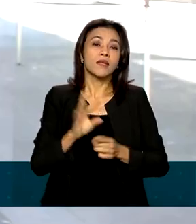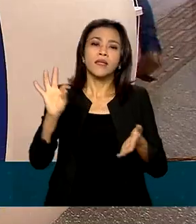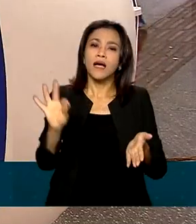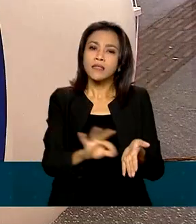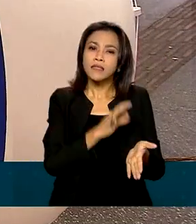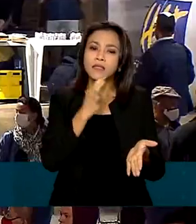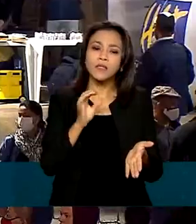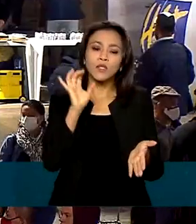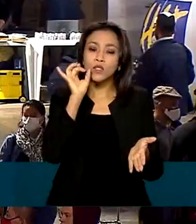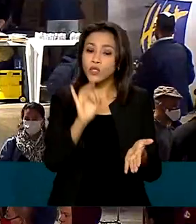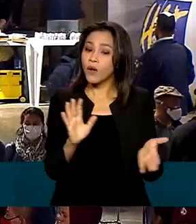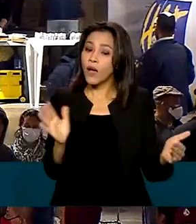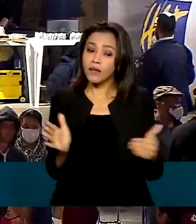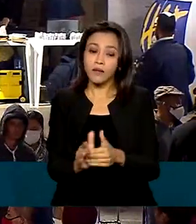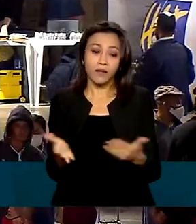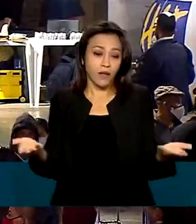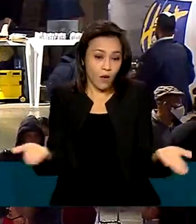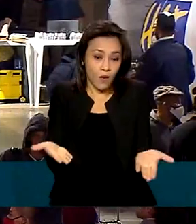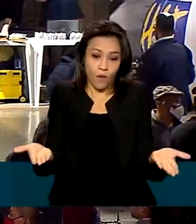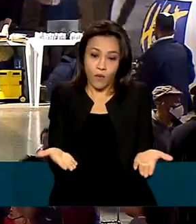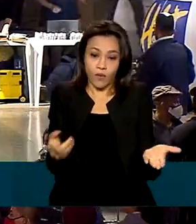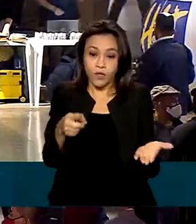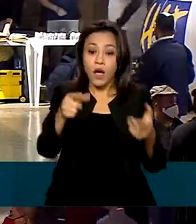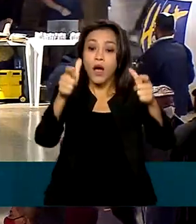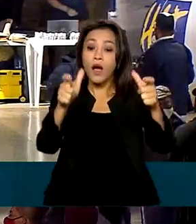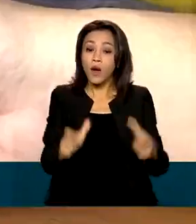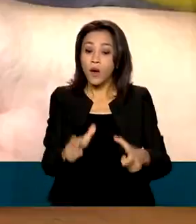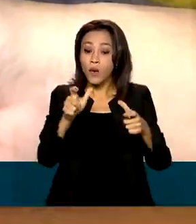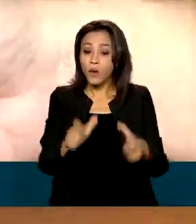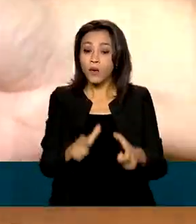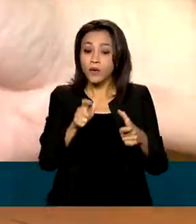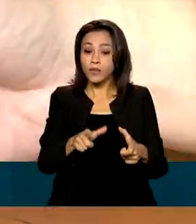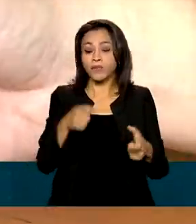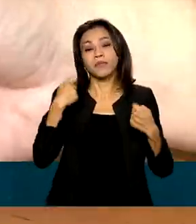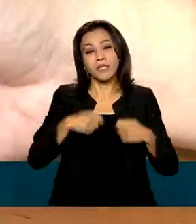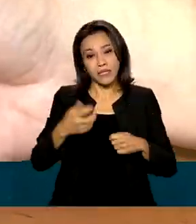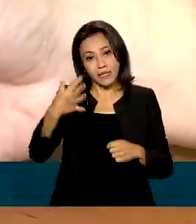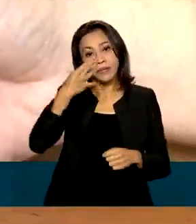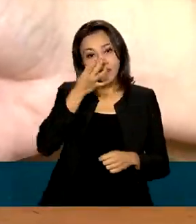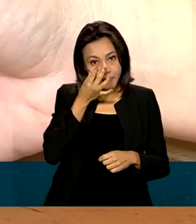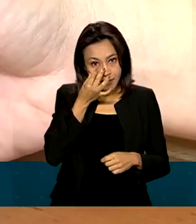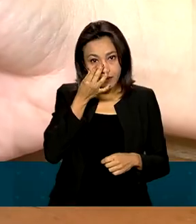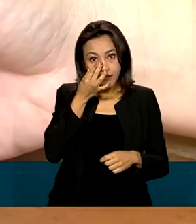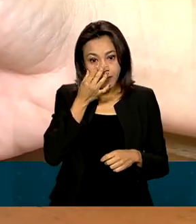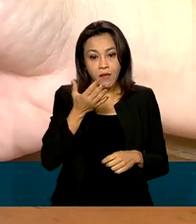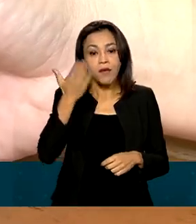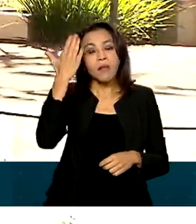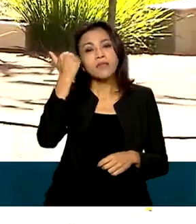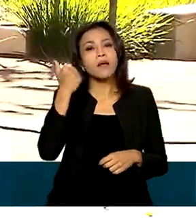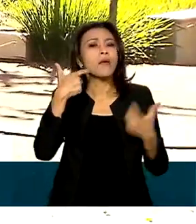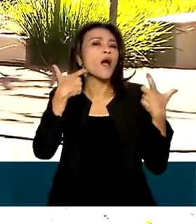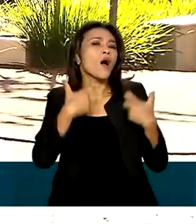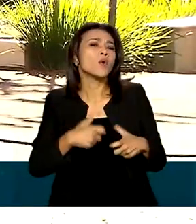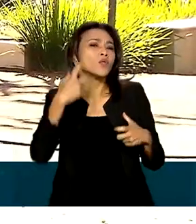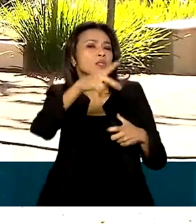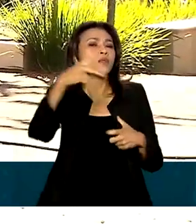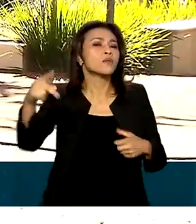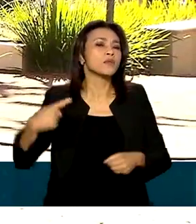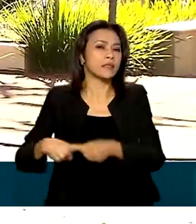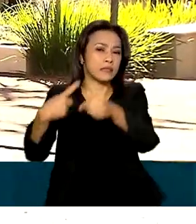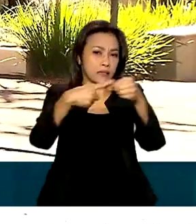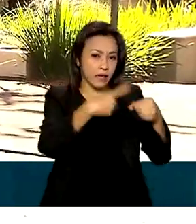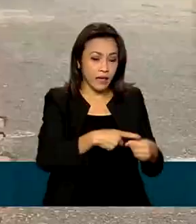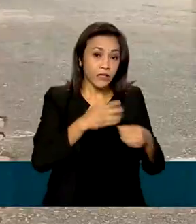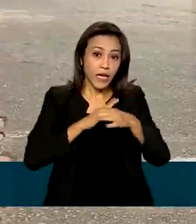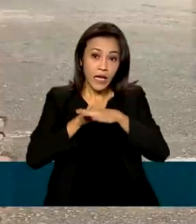ser feitas, Mara, só até hoje. E onde se inscrever? Essas inscrições precisam ser feitas presencialmente. Então, pra saber onde se inscrever no seu município, você acessa